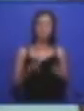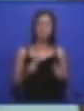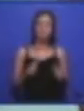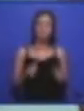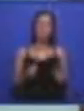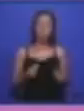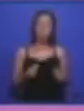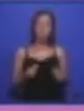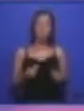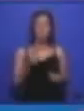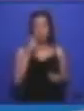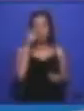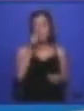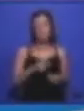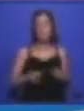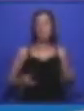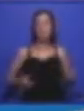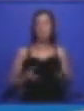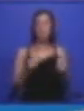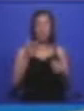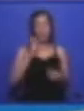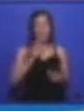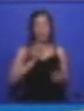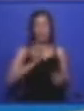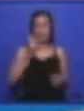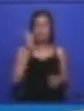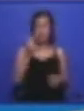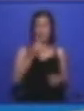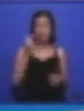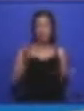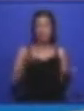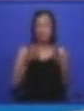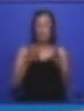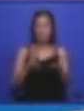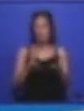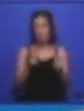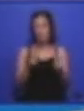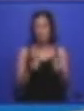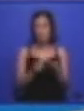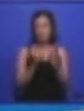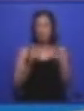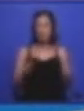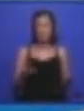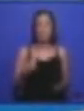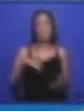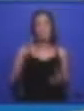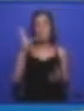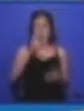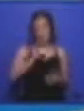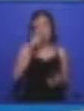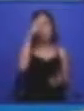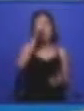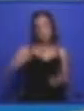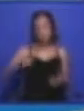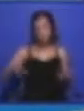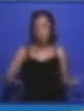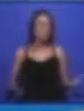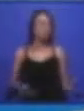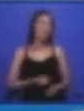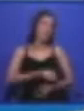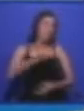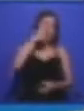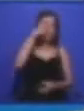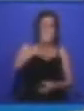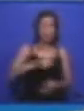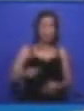Muito, uma pessoa muito válida na minha vida também. E que ajudou muito também, aliás, quando Tive estava aqui. mais pessoas, tenho imensas